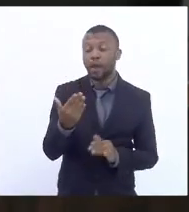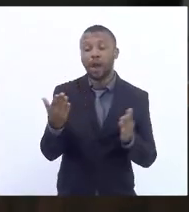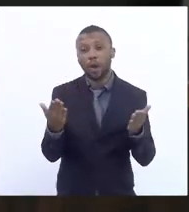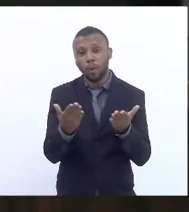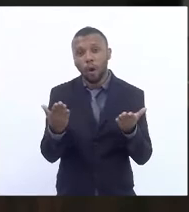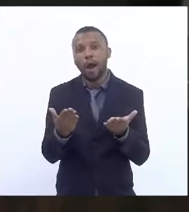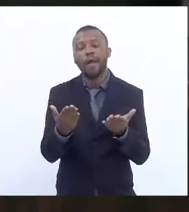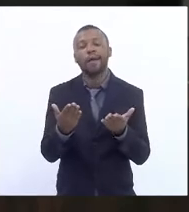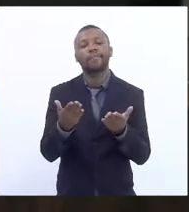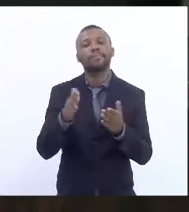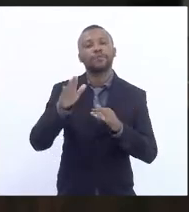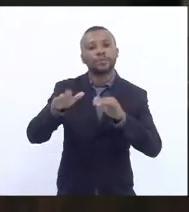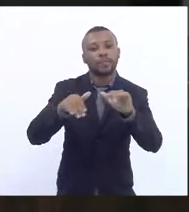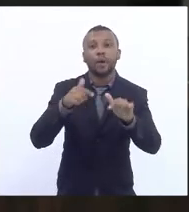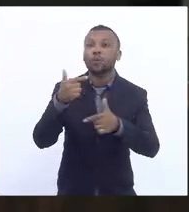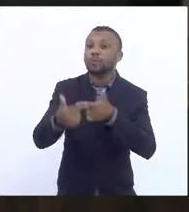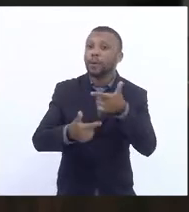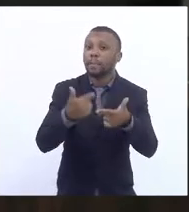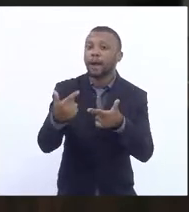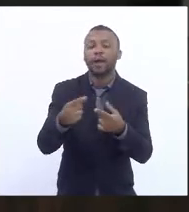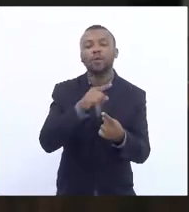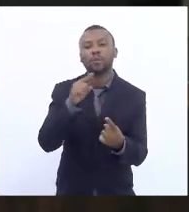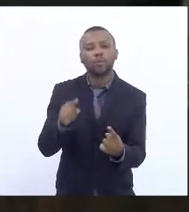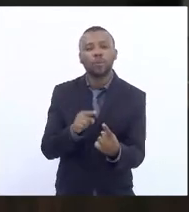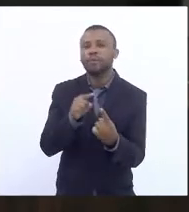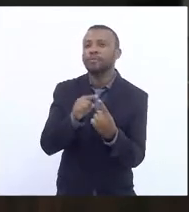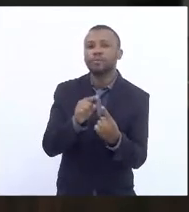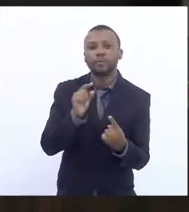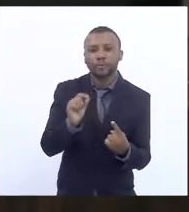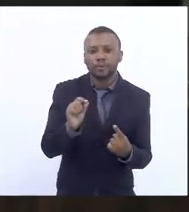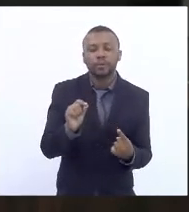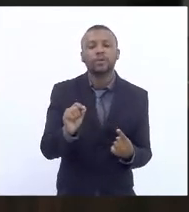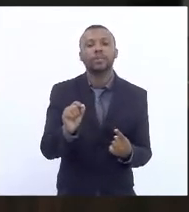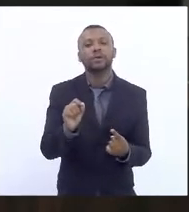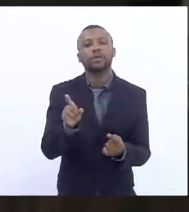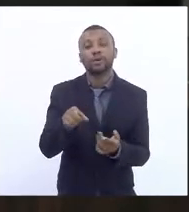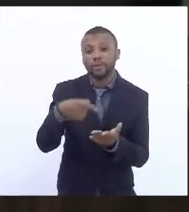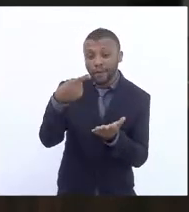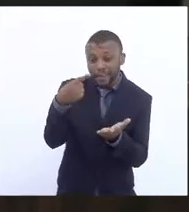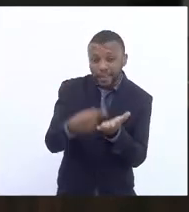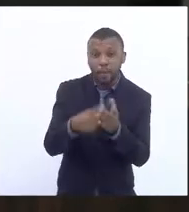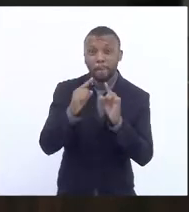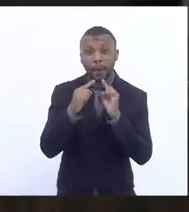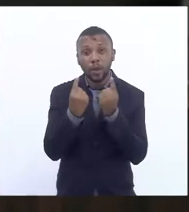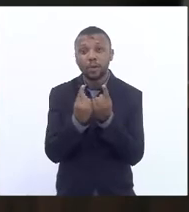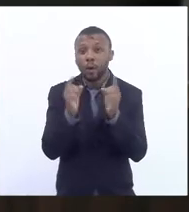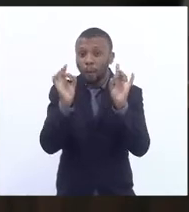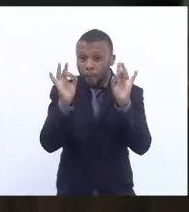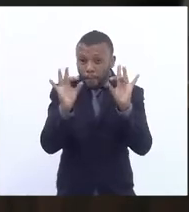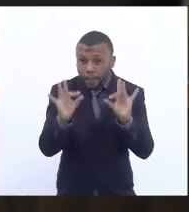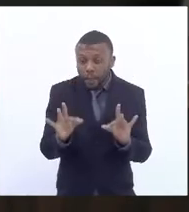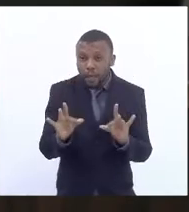à ordem para fazer uma sessão extraordinária, que no entanto seria